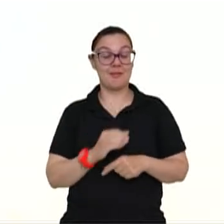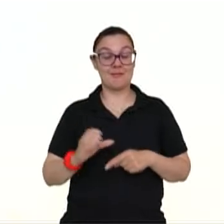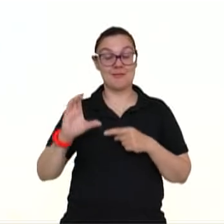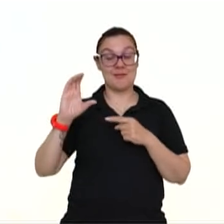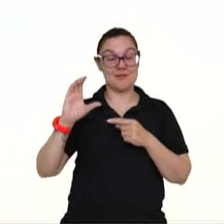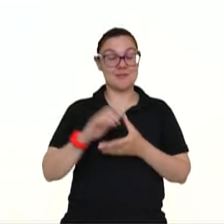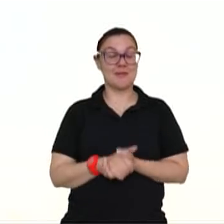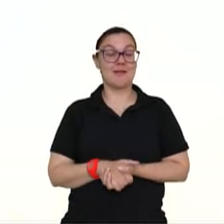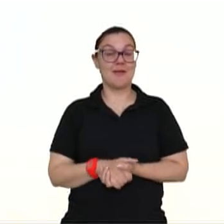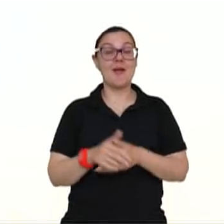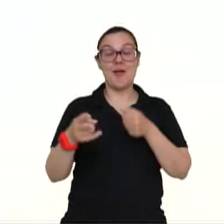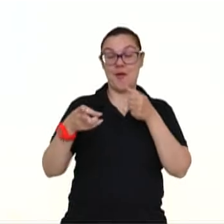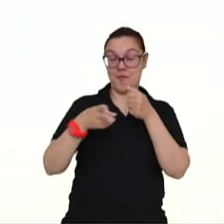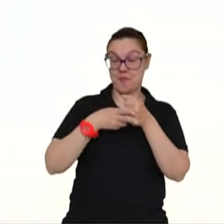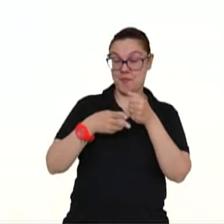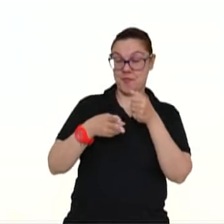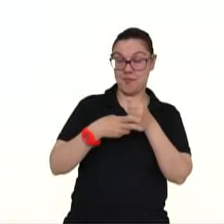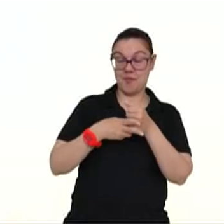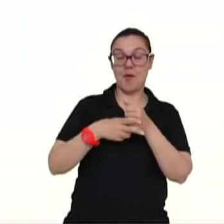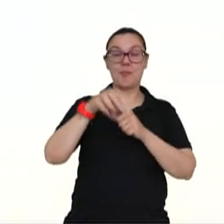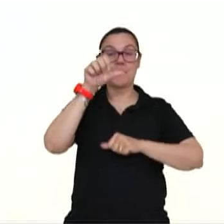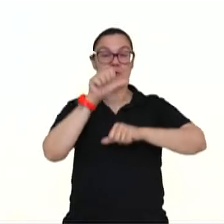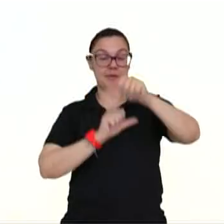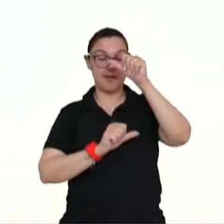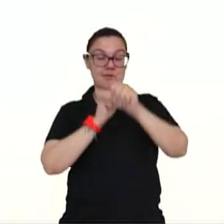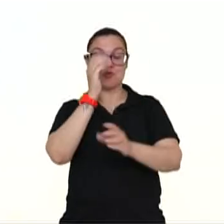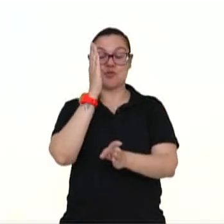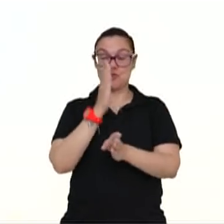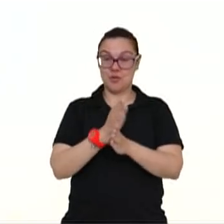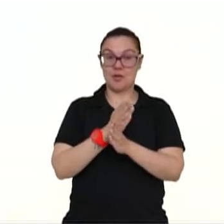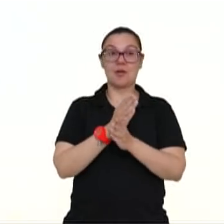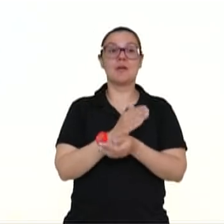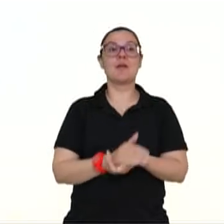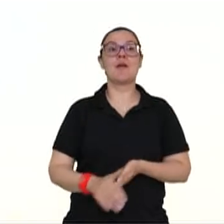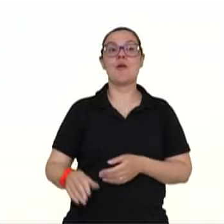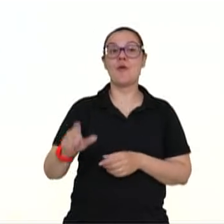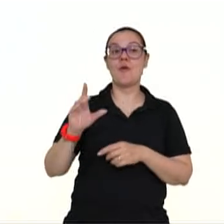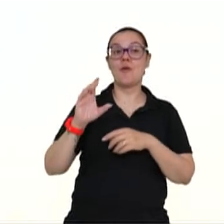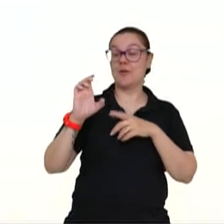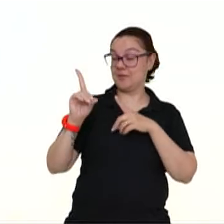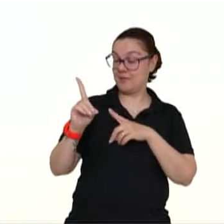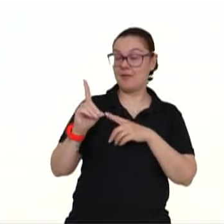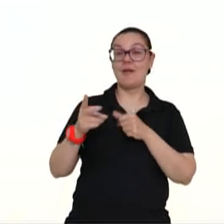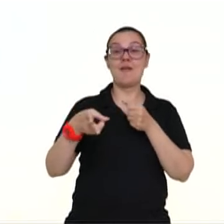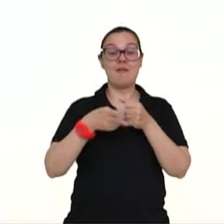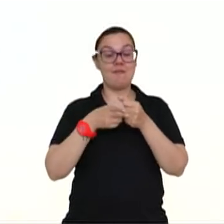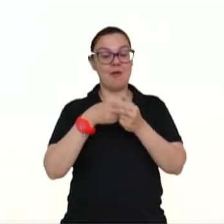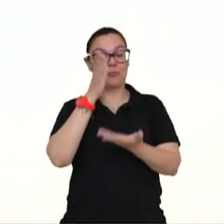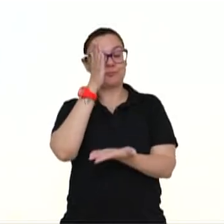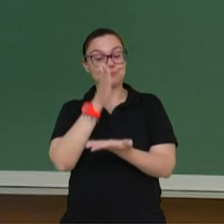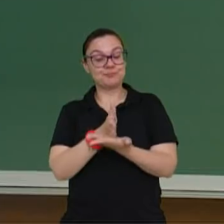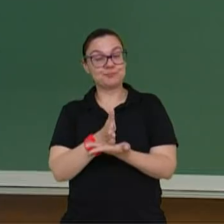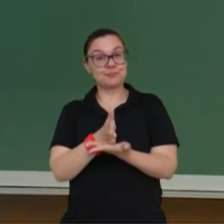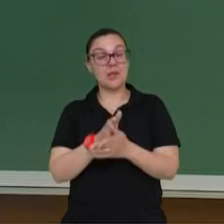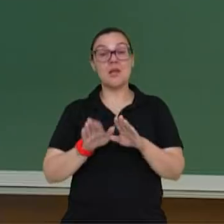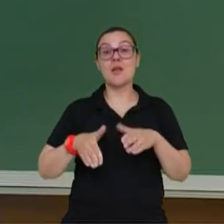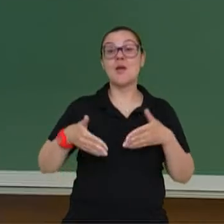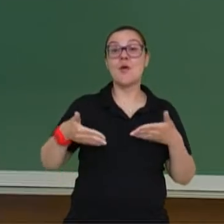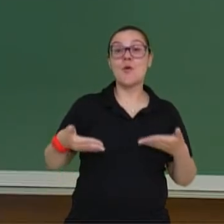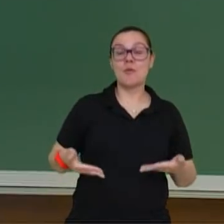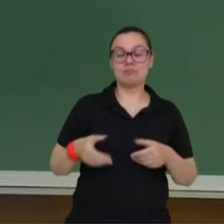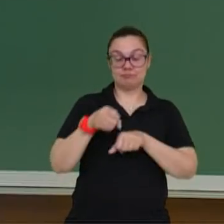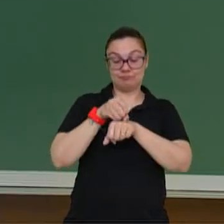C, verbo transitivo direto, letra D, verbo intransitivo. Então, qual é a dica